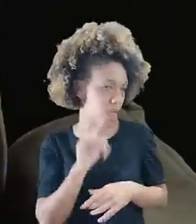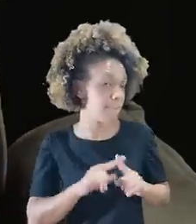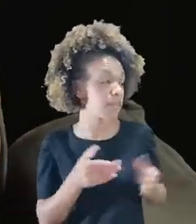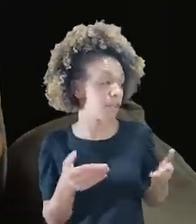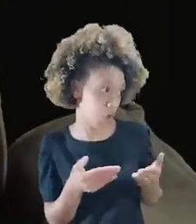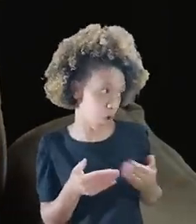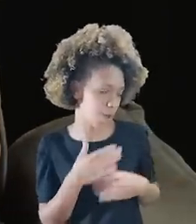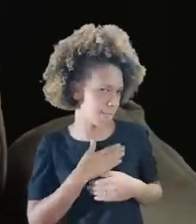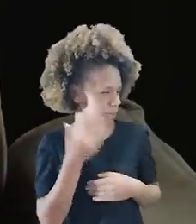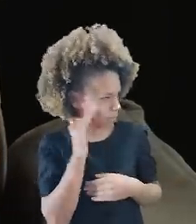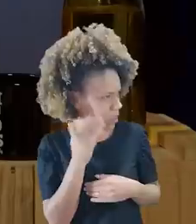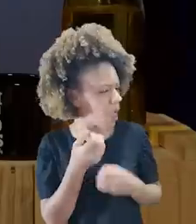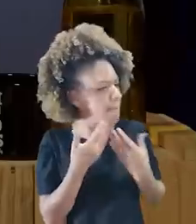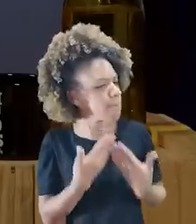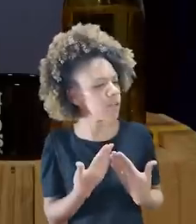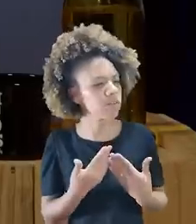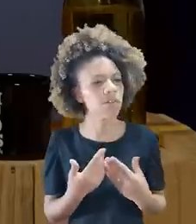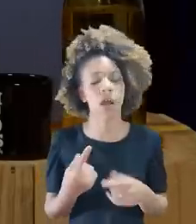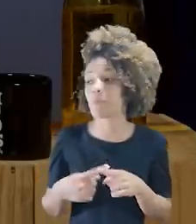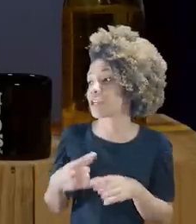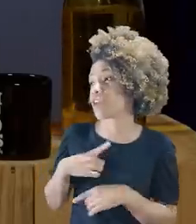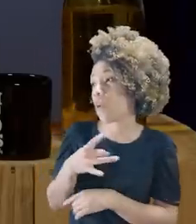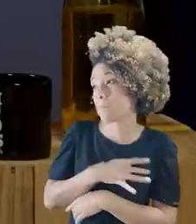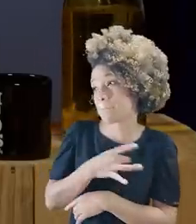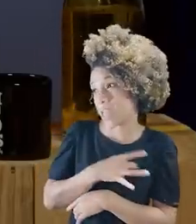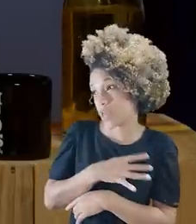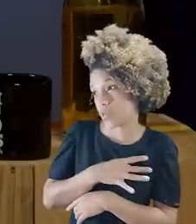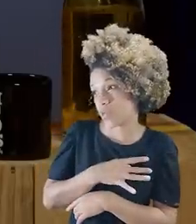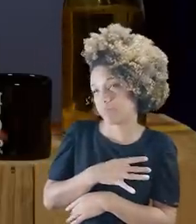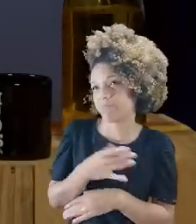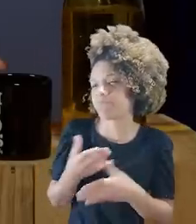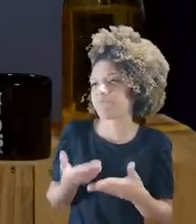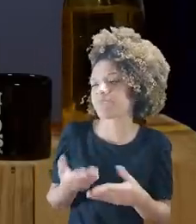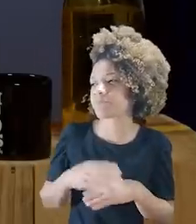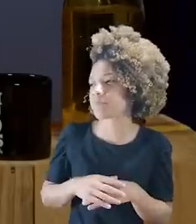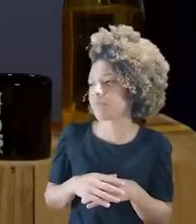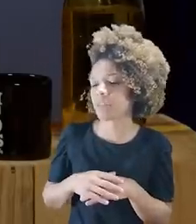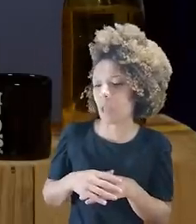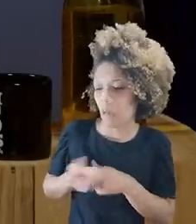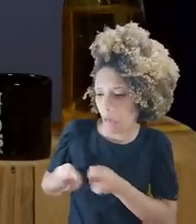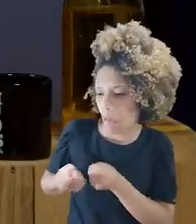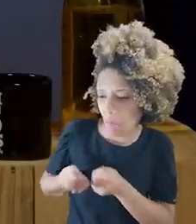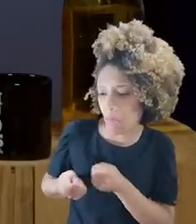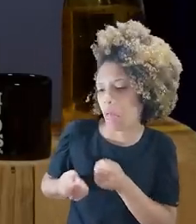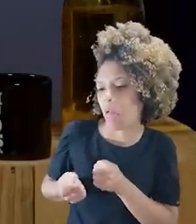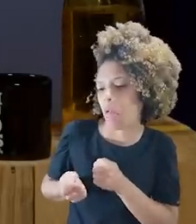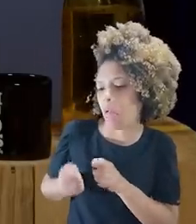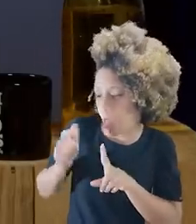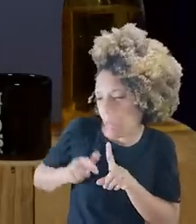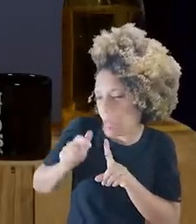me dá dá entender que você tá muito bem resolvido acho que eu tinha muito medo de ficar eh presa num estereótipo porque